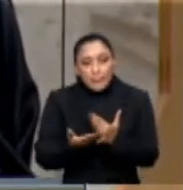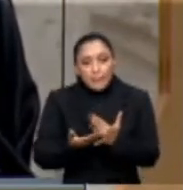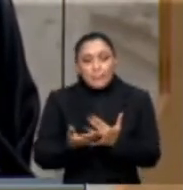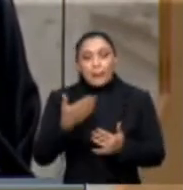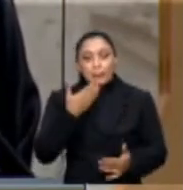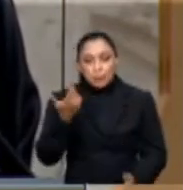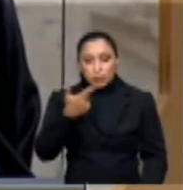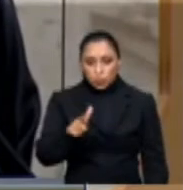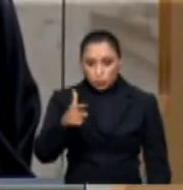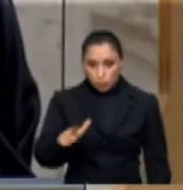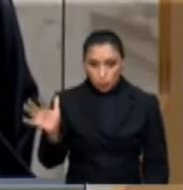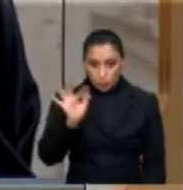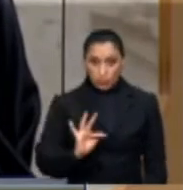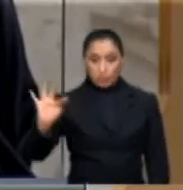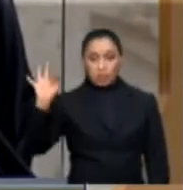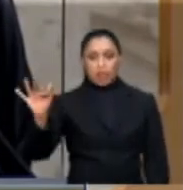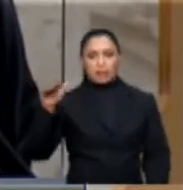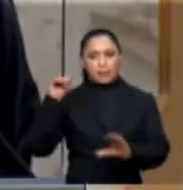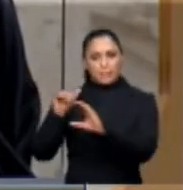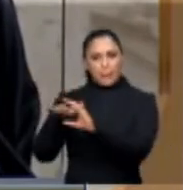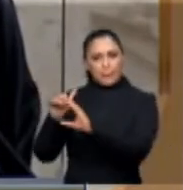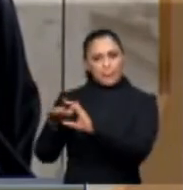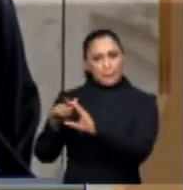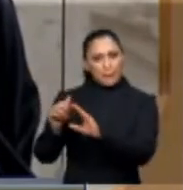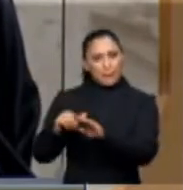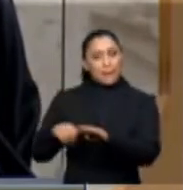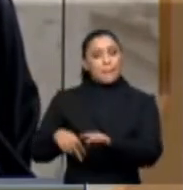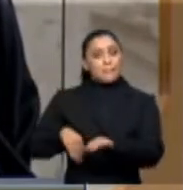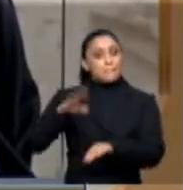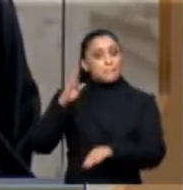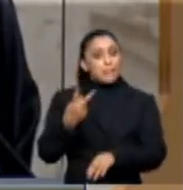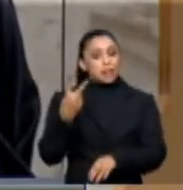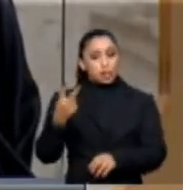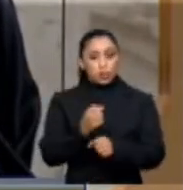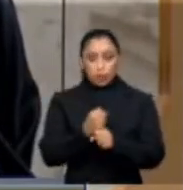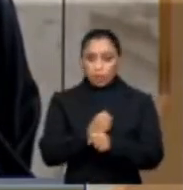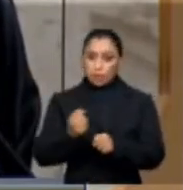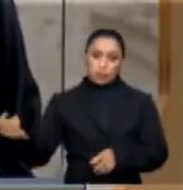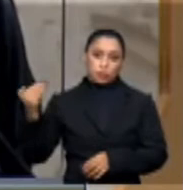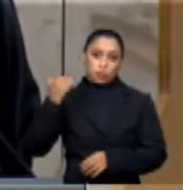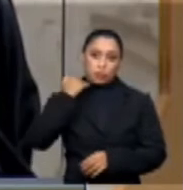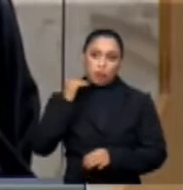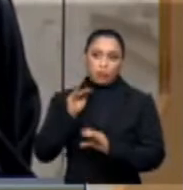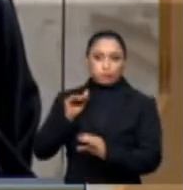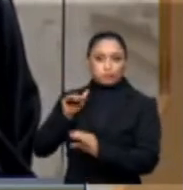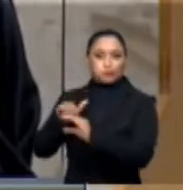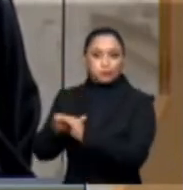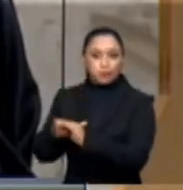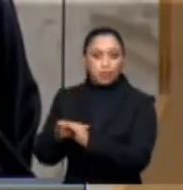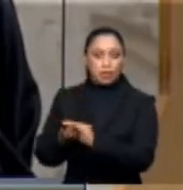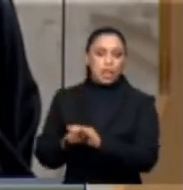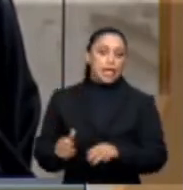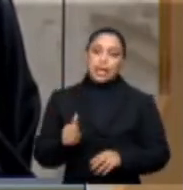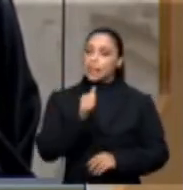RPVs federais depositados há mais de 2 anos em instituição financeira oficial e ainda